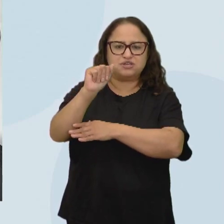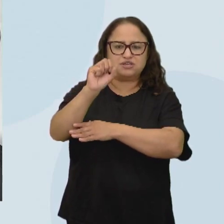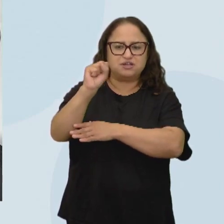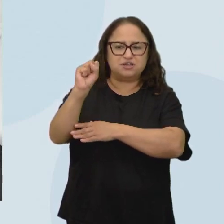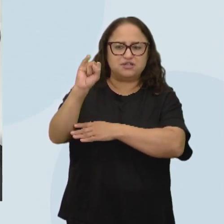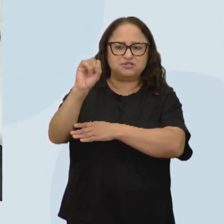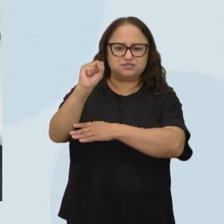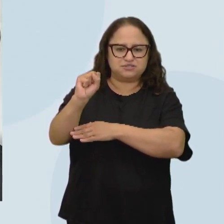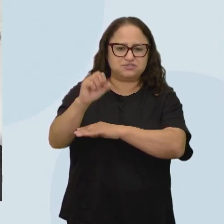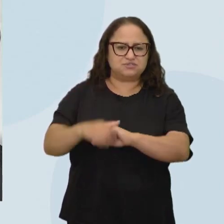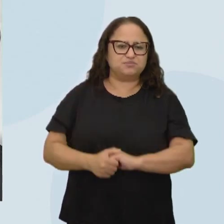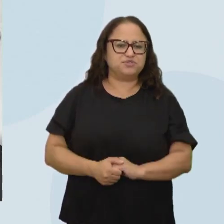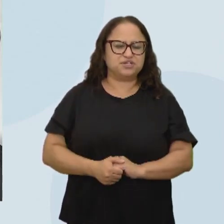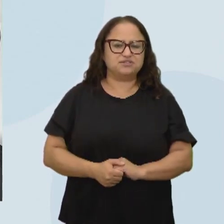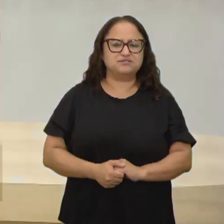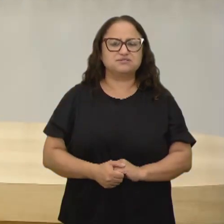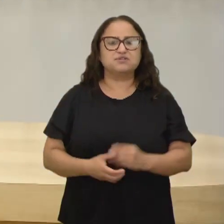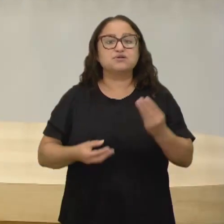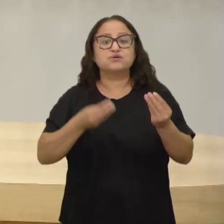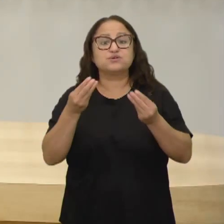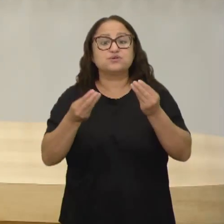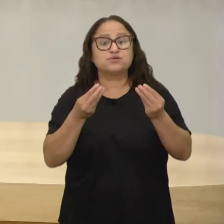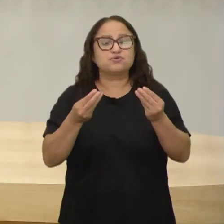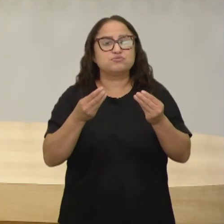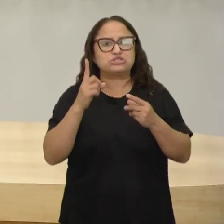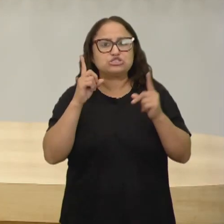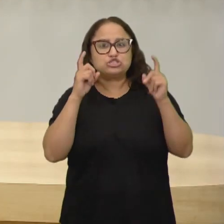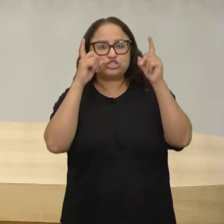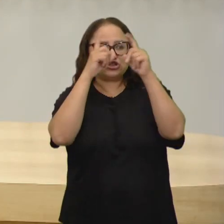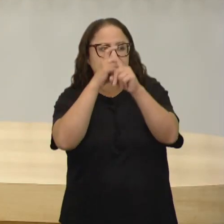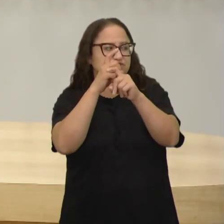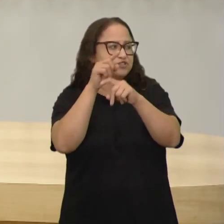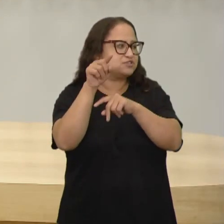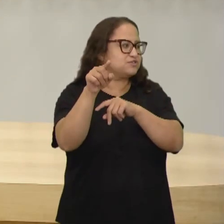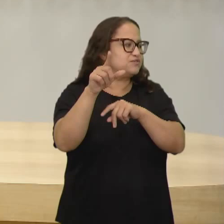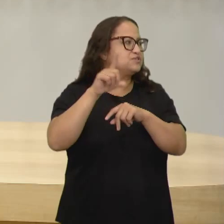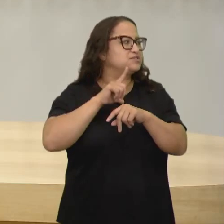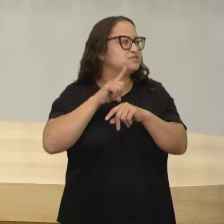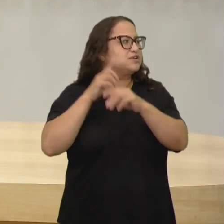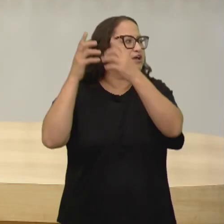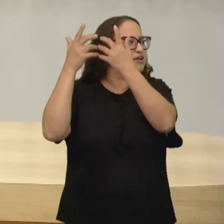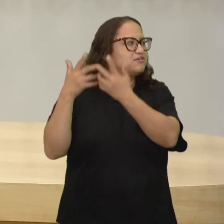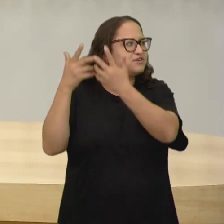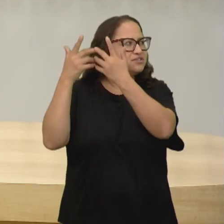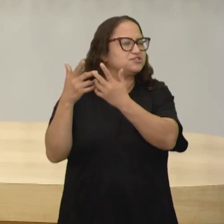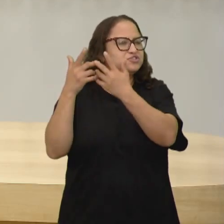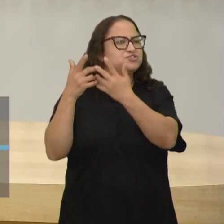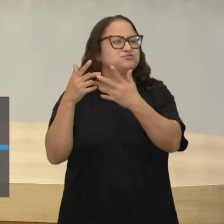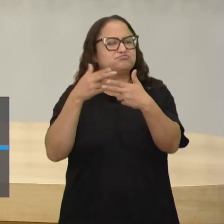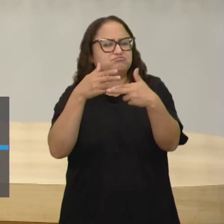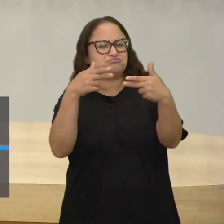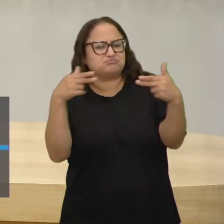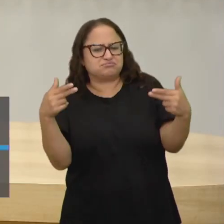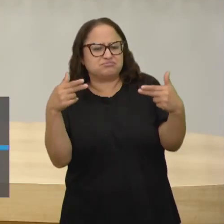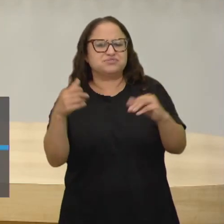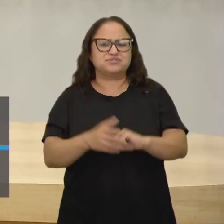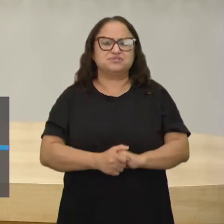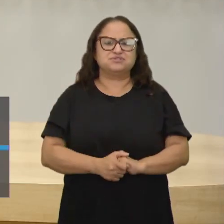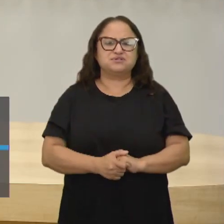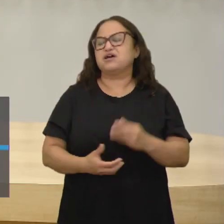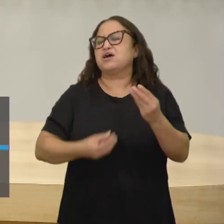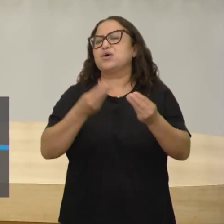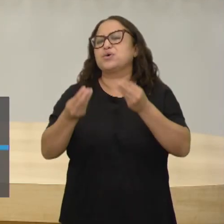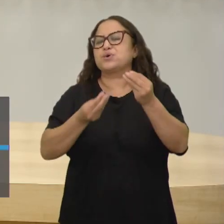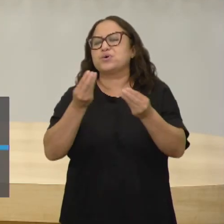obras das quais dificilmente você sai sem ter refletido sobre algumas coisas, né? É